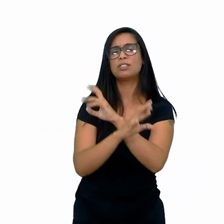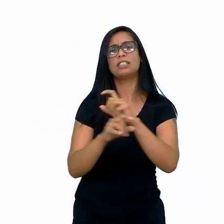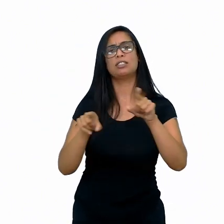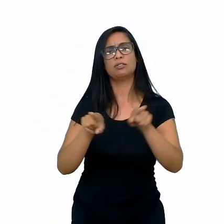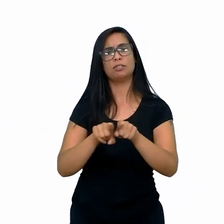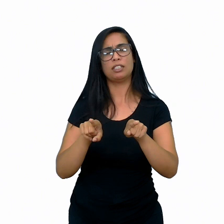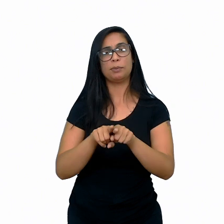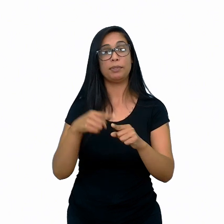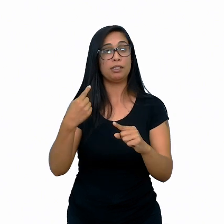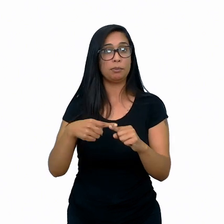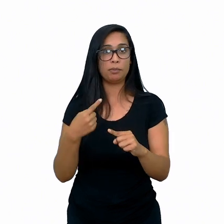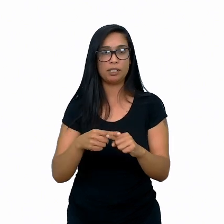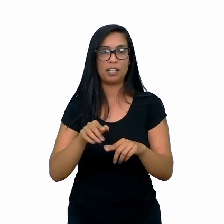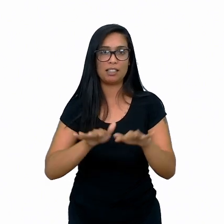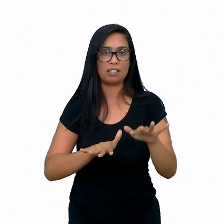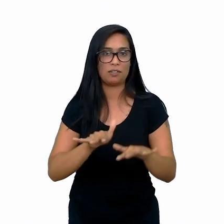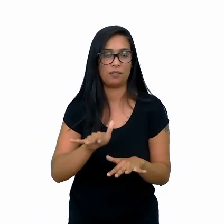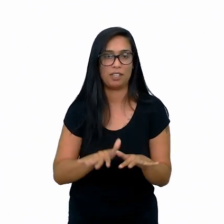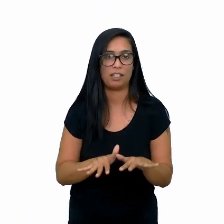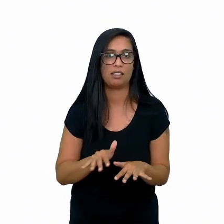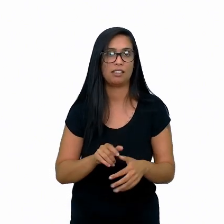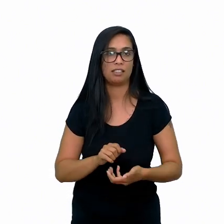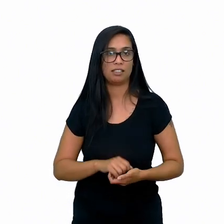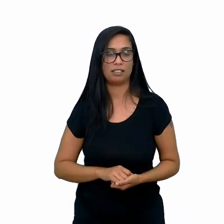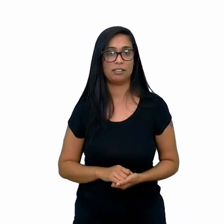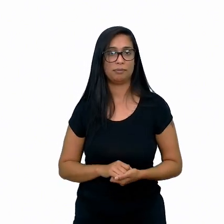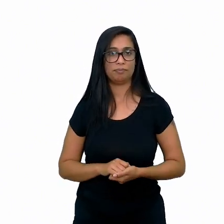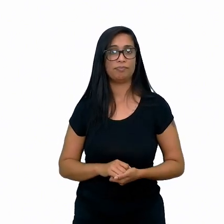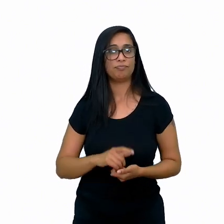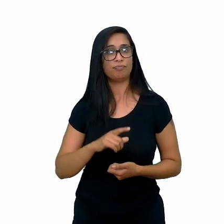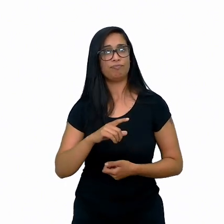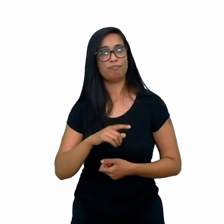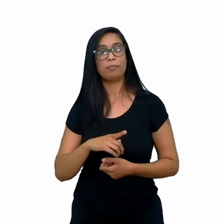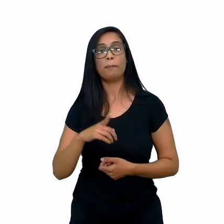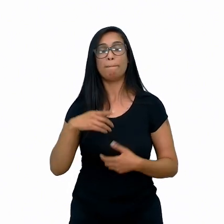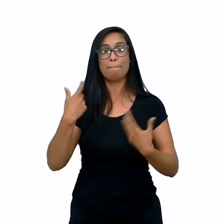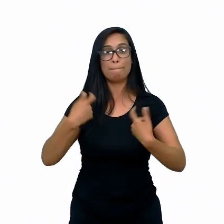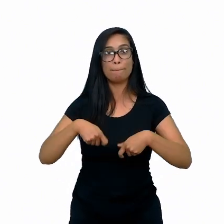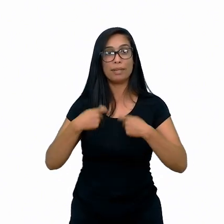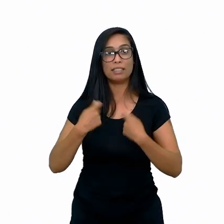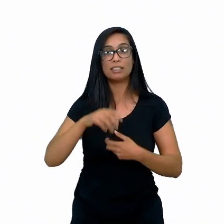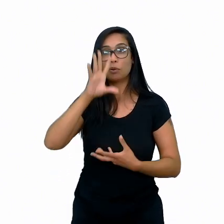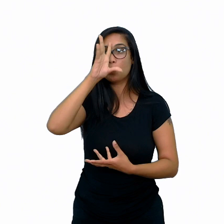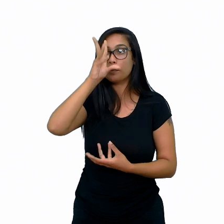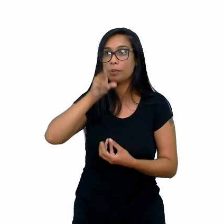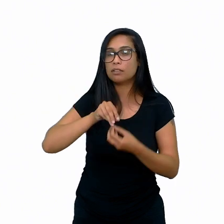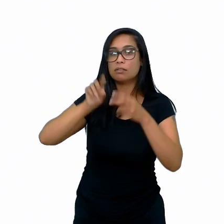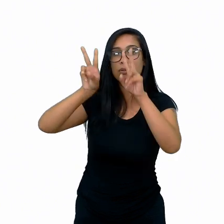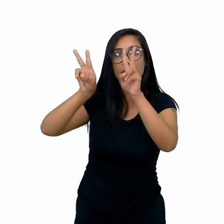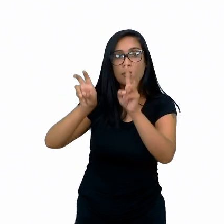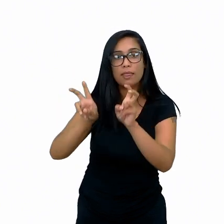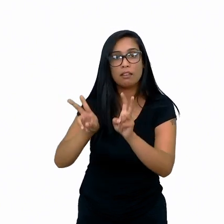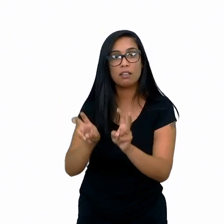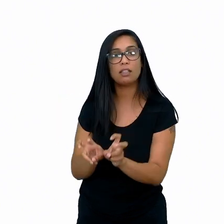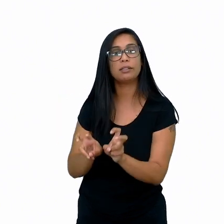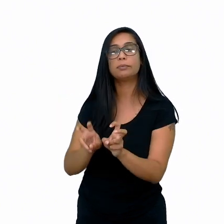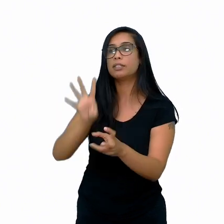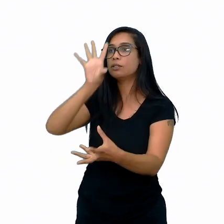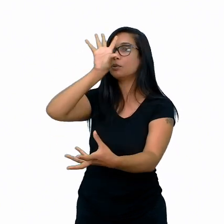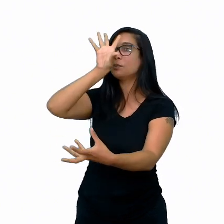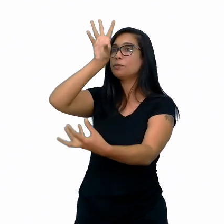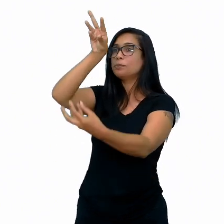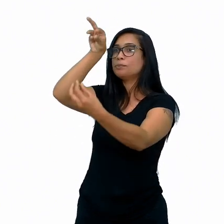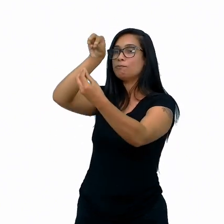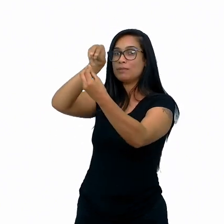nessa circunstância, eles precisarão desenvolver o conteúdo temático, o levantamento das